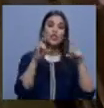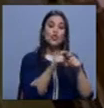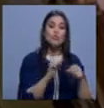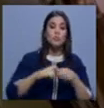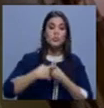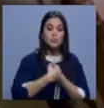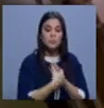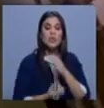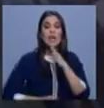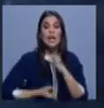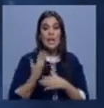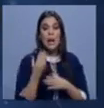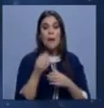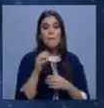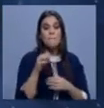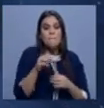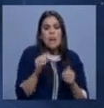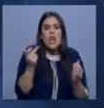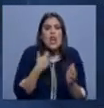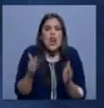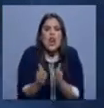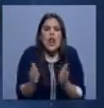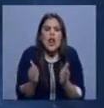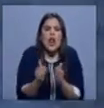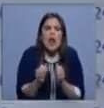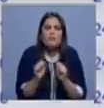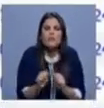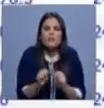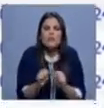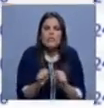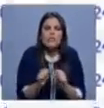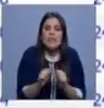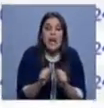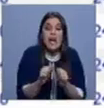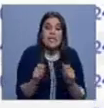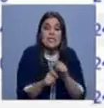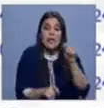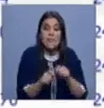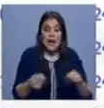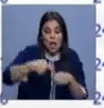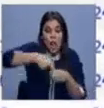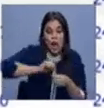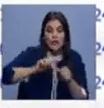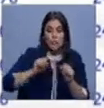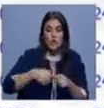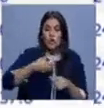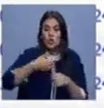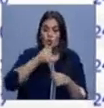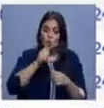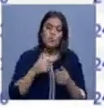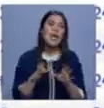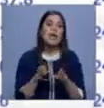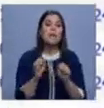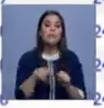a criarem um microsatélite do tamanho de uma lata de refrigerante. É apenas isso. A equipa portuguesa que esteve neste